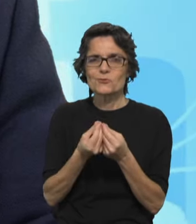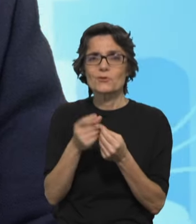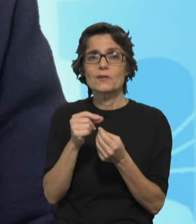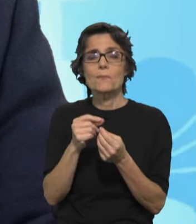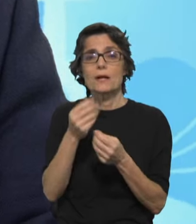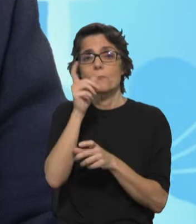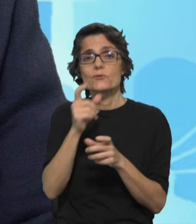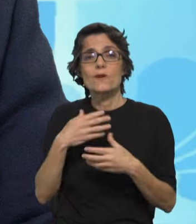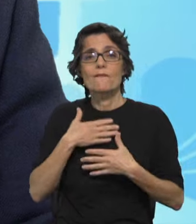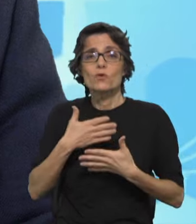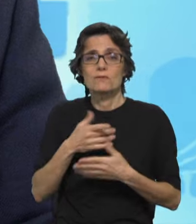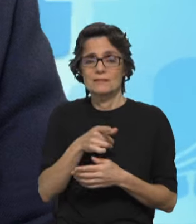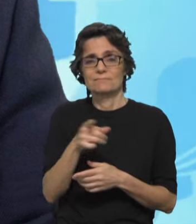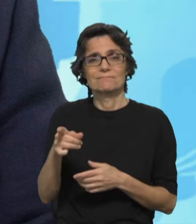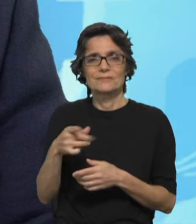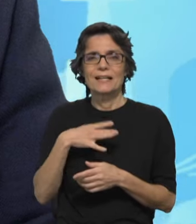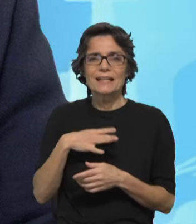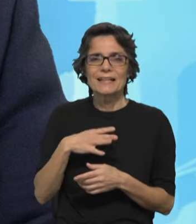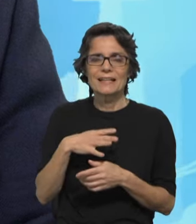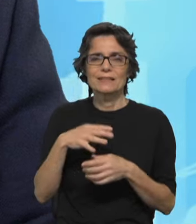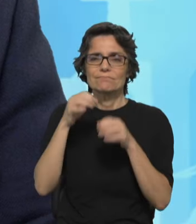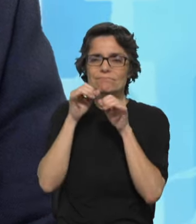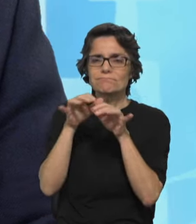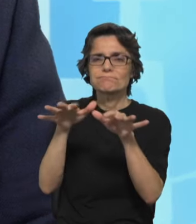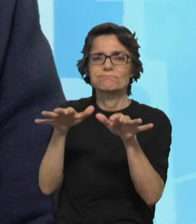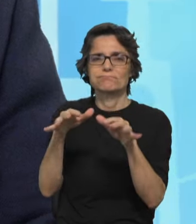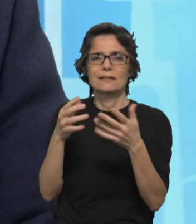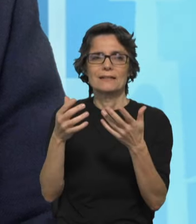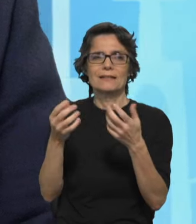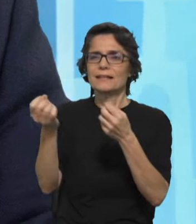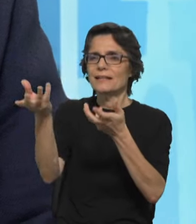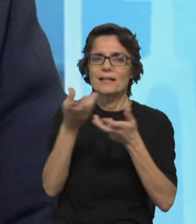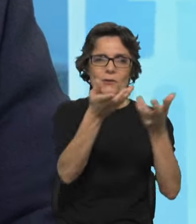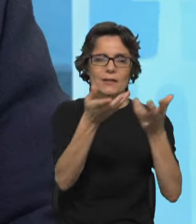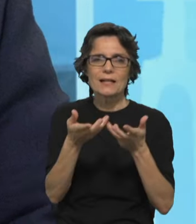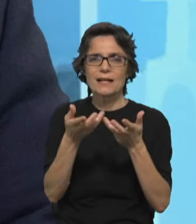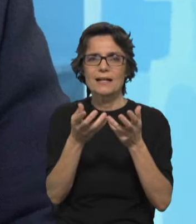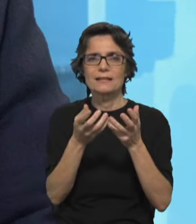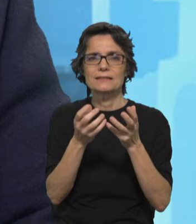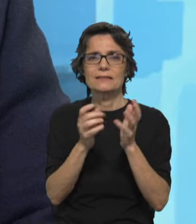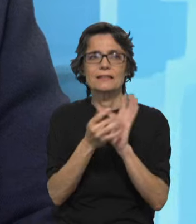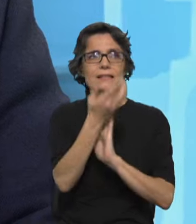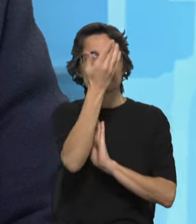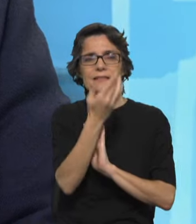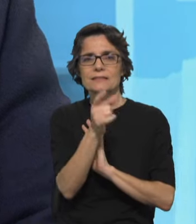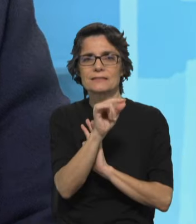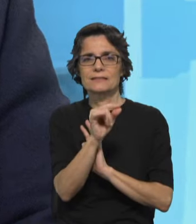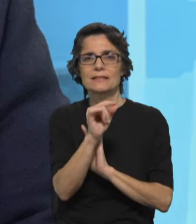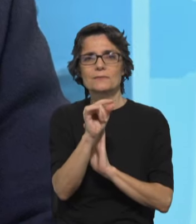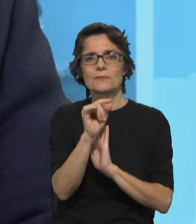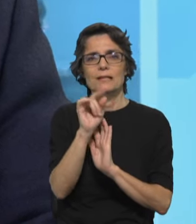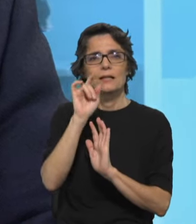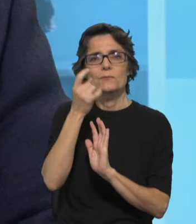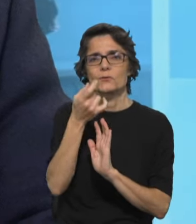é levar este espírito de acolhimento de Cristo e de reconhecimento dele também na pessoa dos pobres. No